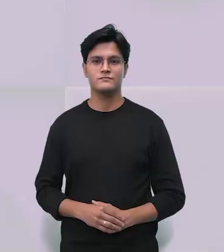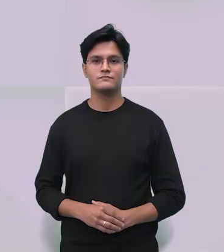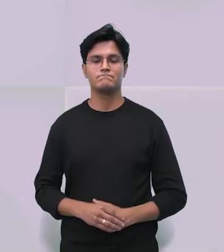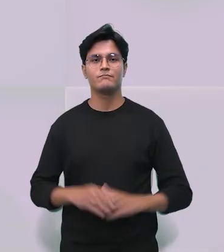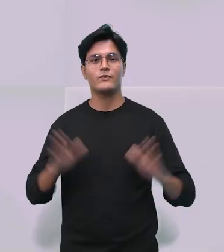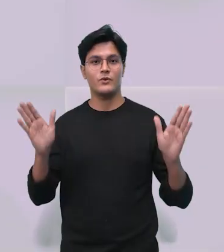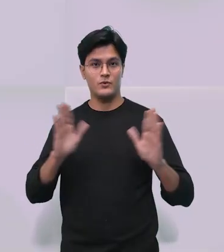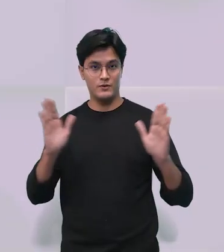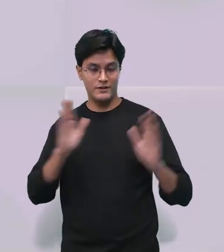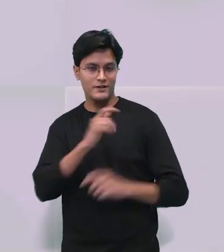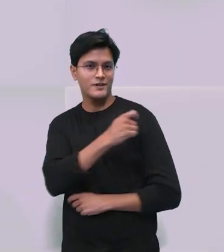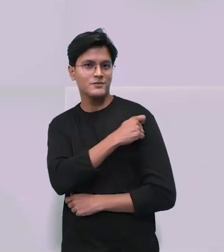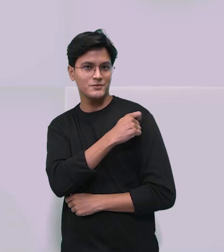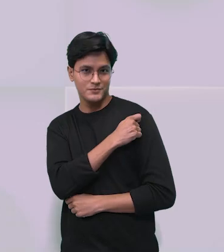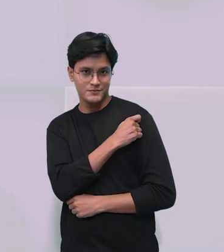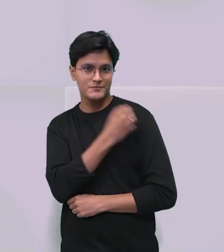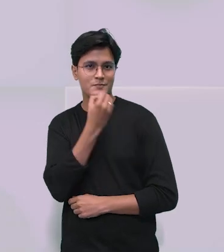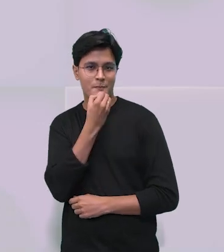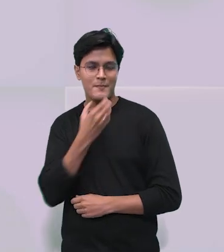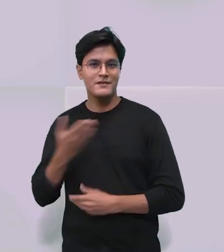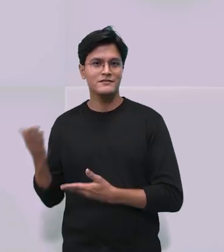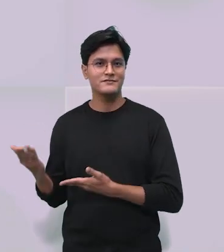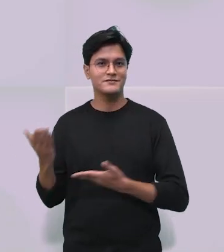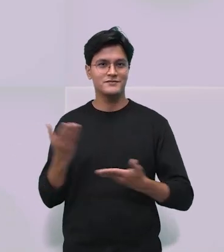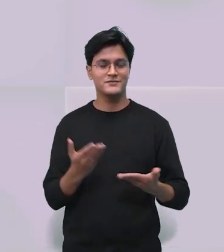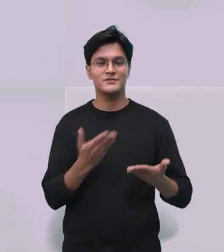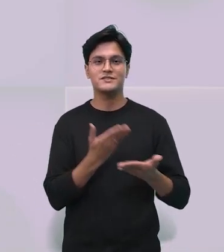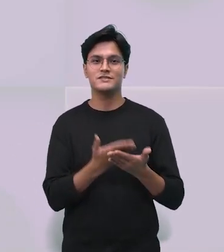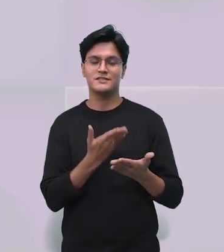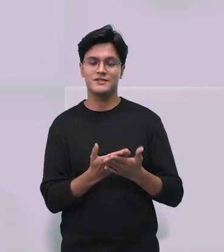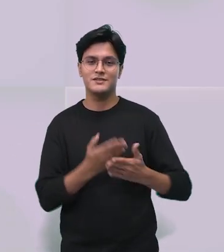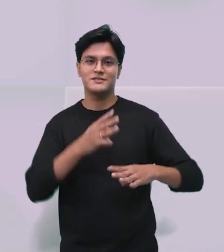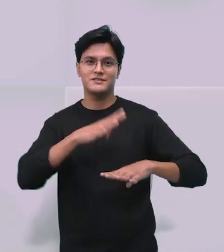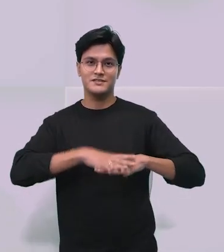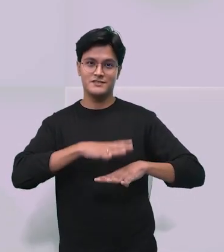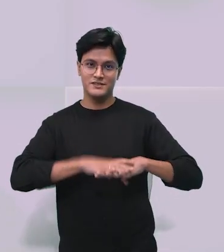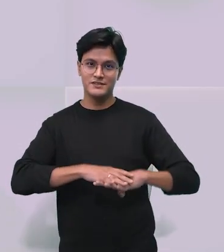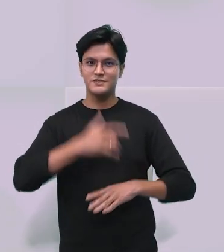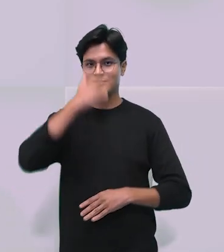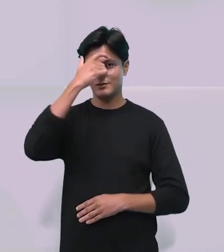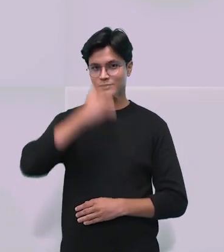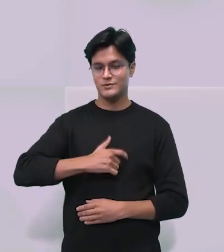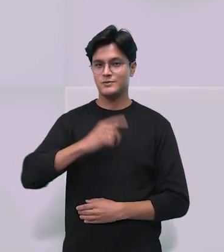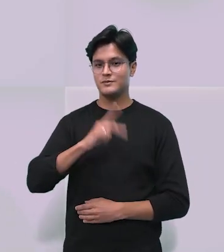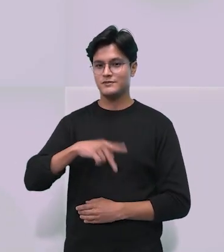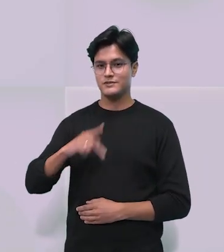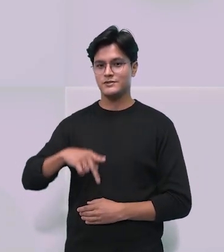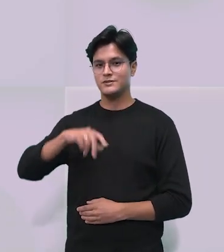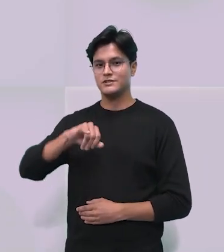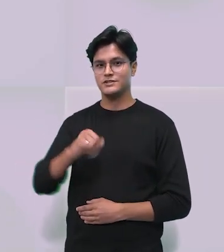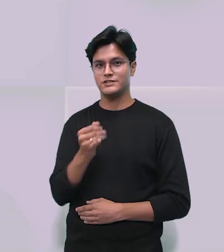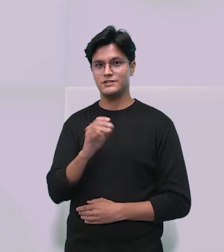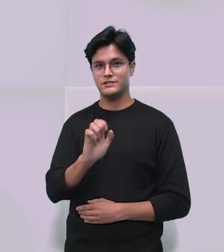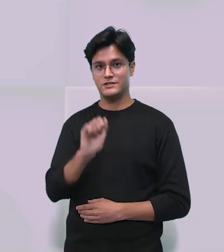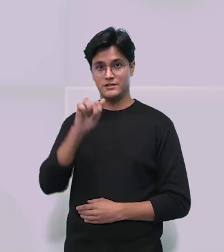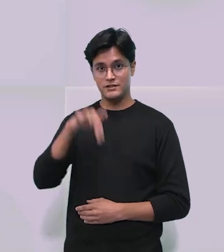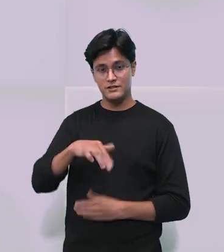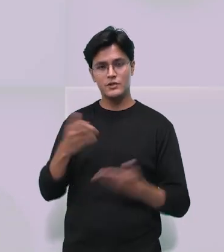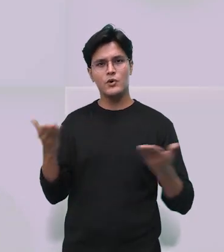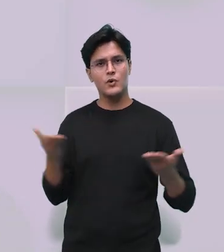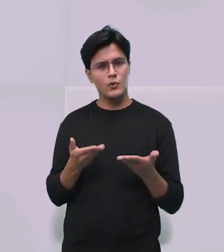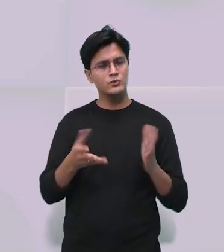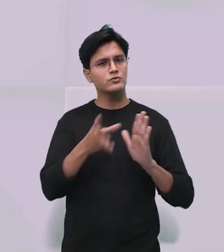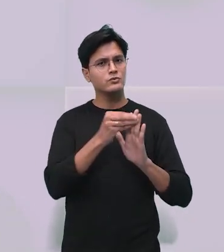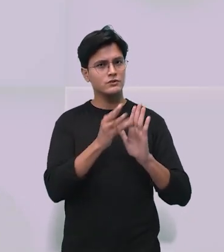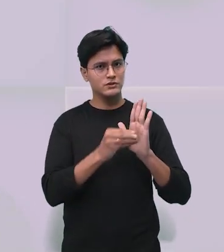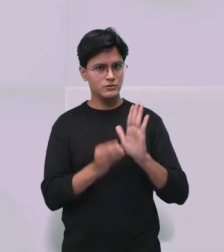Olá, alunos, sejam todos bem-vindos a mais uma aula de matemática. Eu sou o professor Jean Nobre e hoje nós abordaremos um novo conteúdo